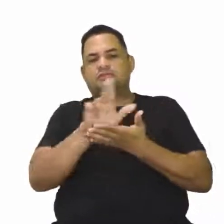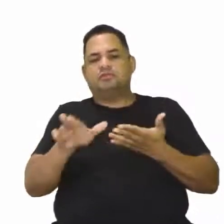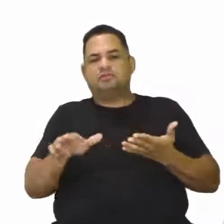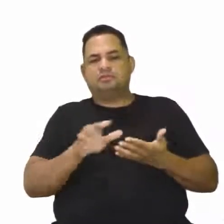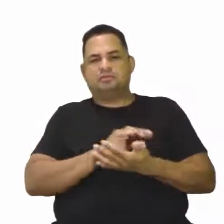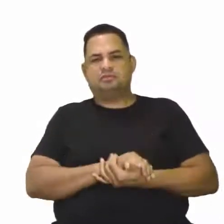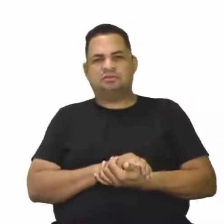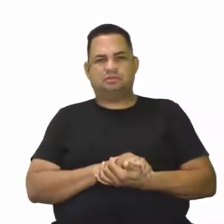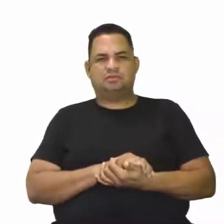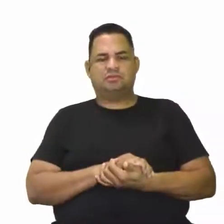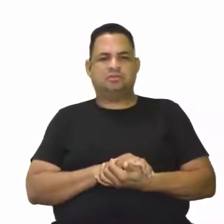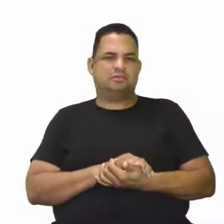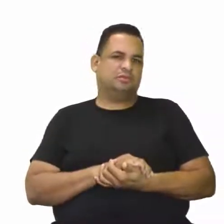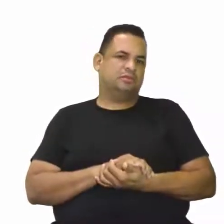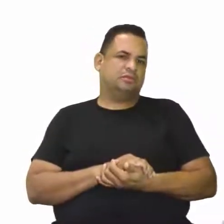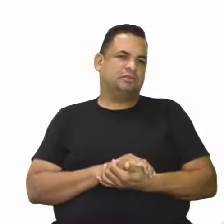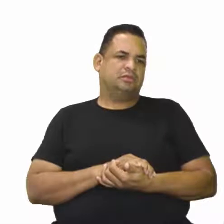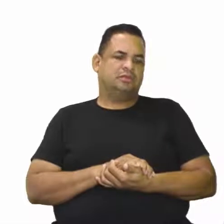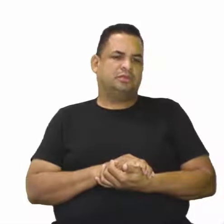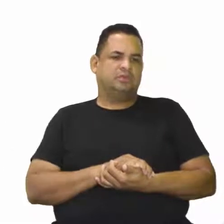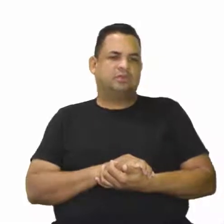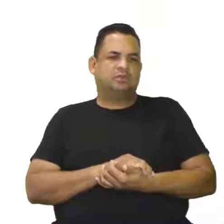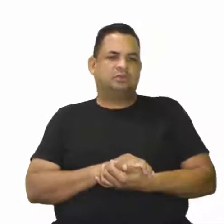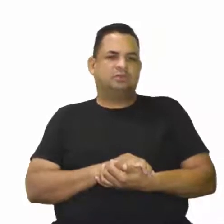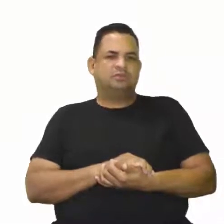mesmo. Próxima questão.